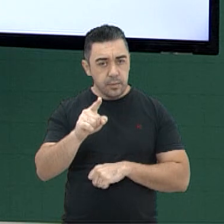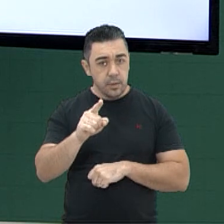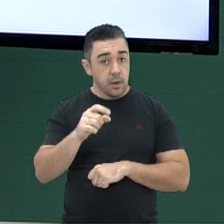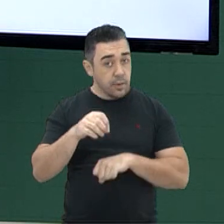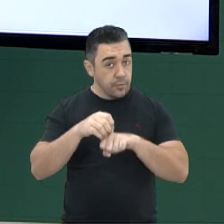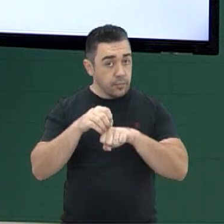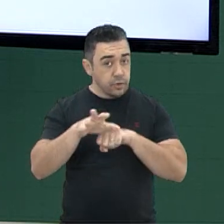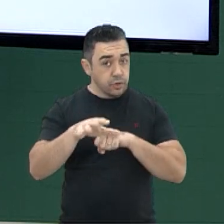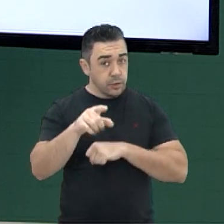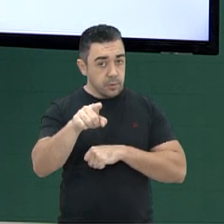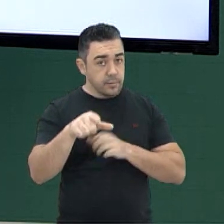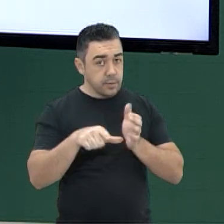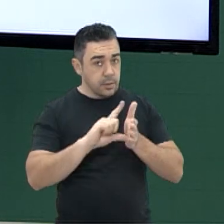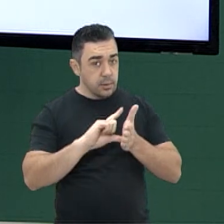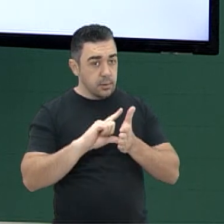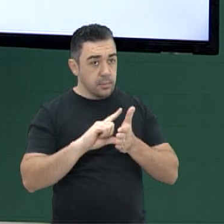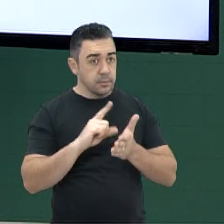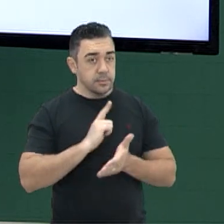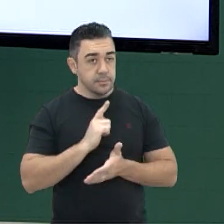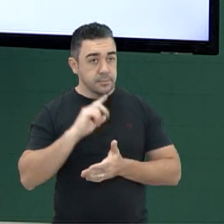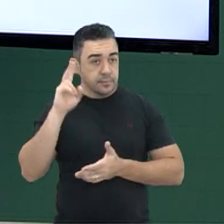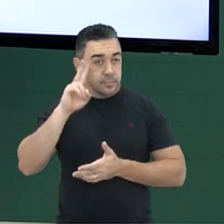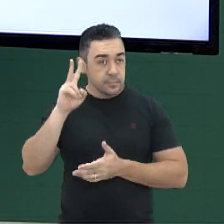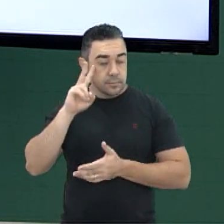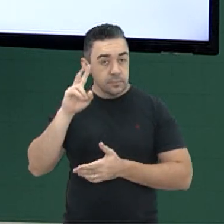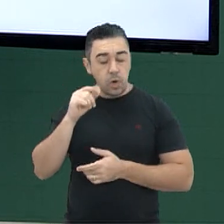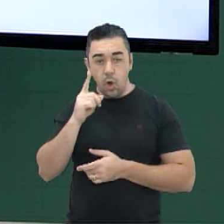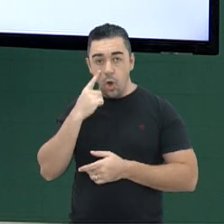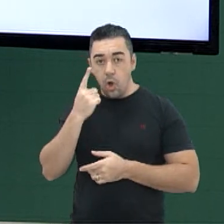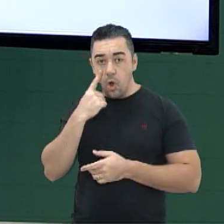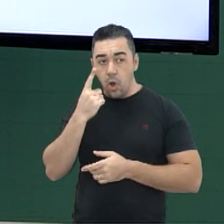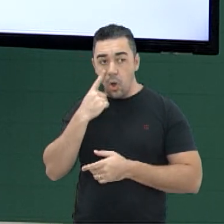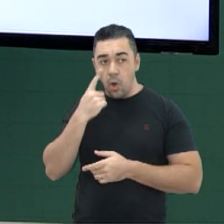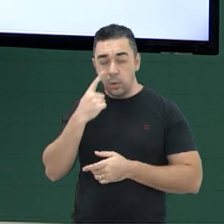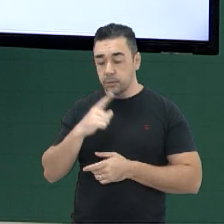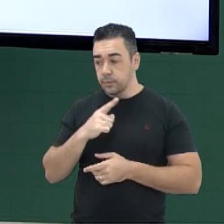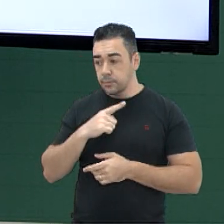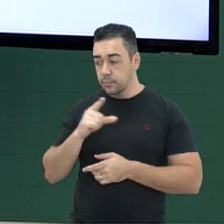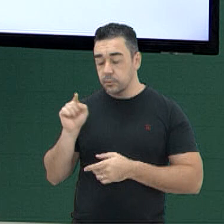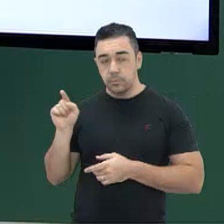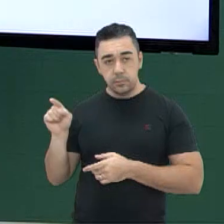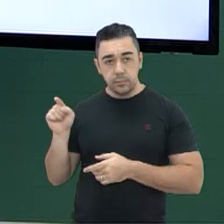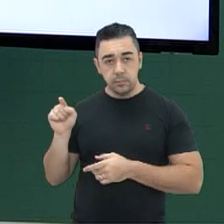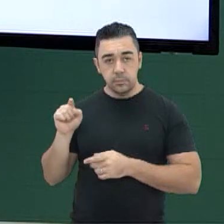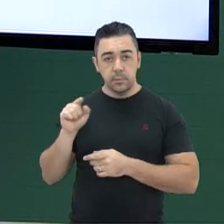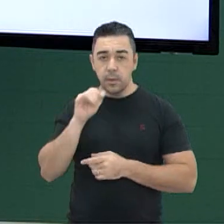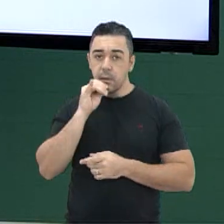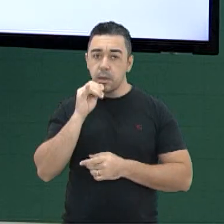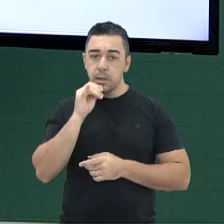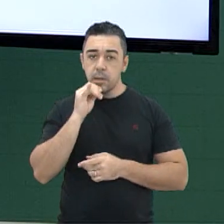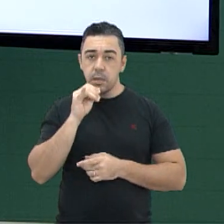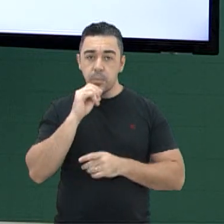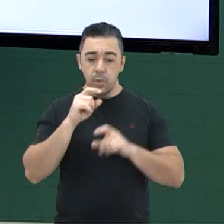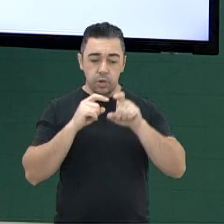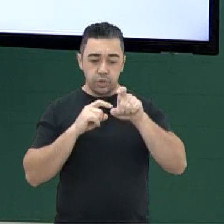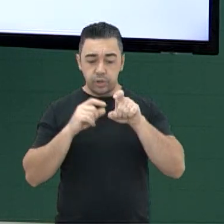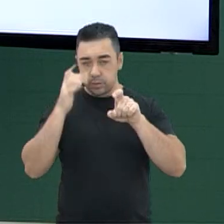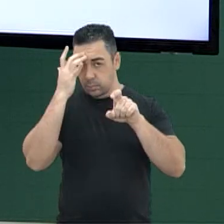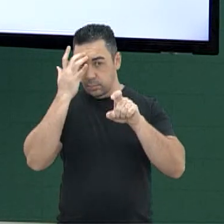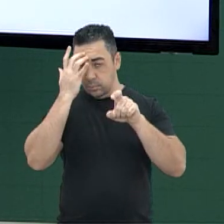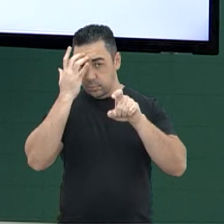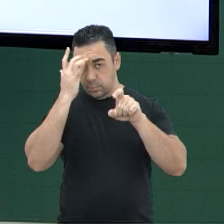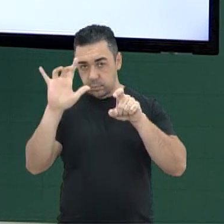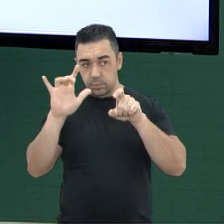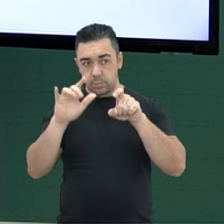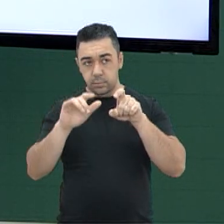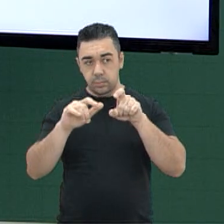algumas dicas antes, né? Nós estamos recordando. Vejam, eu tenho aqui o valor de x que eu não sei, eu